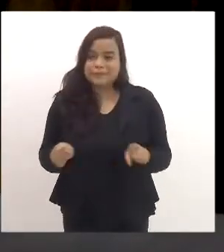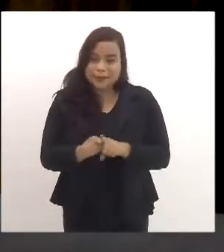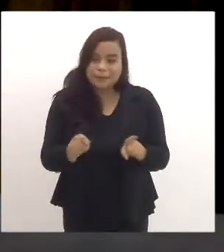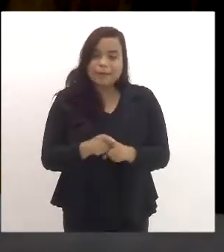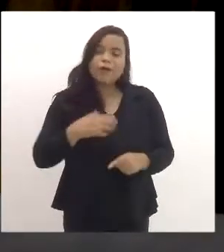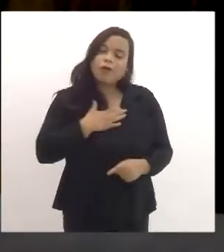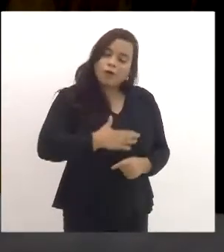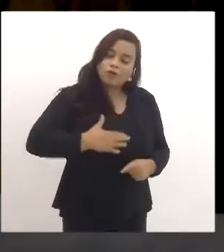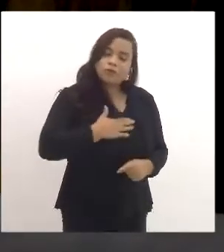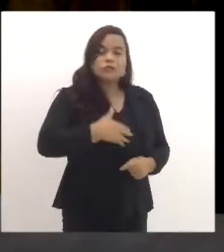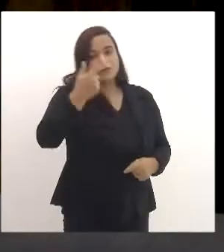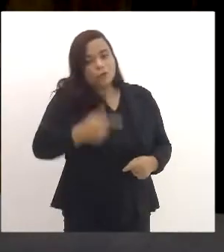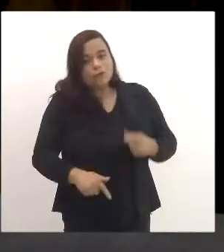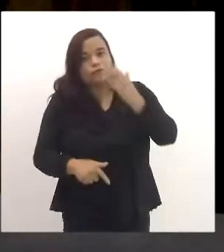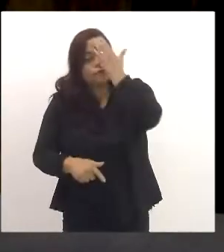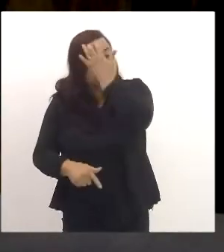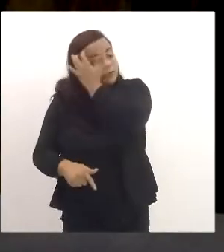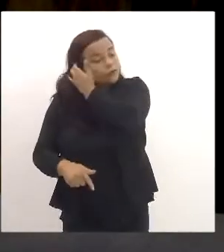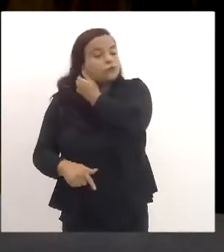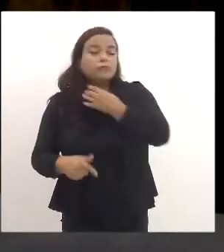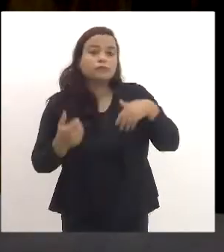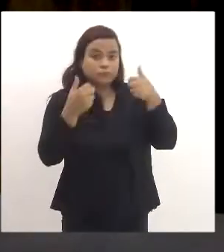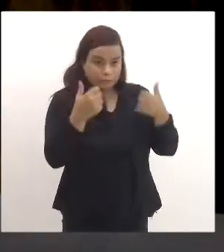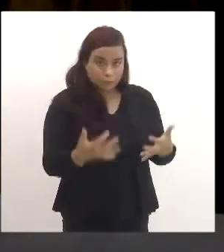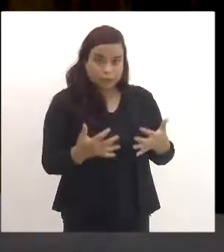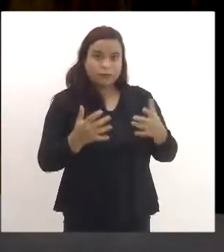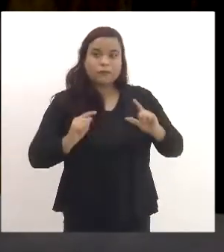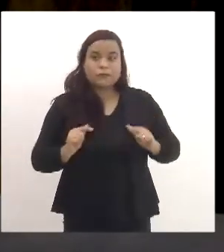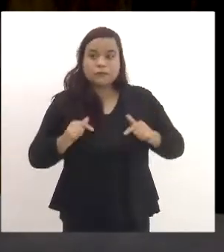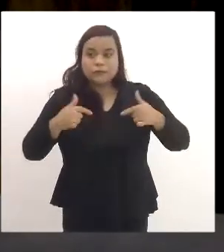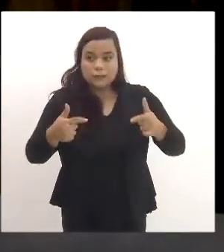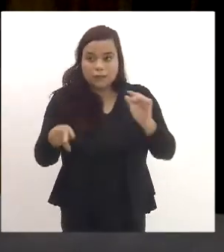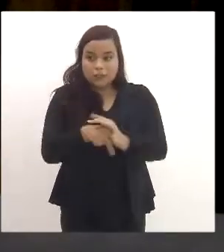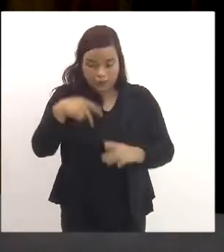Gostaria, mais uma vez, de salientar que a iniciativa da